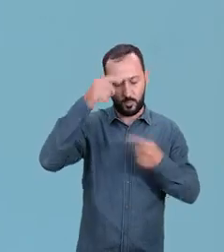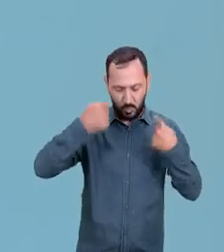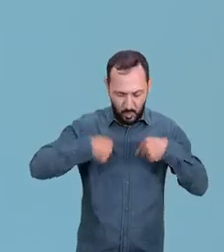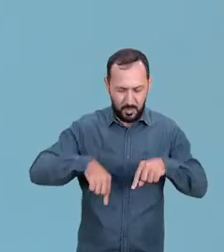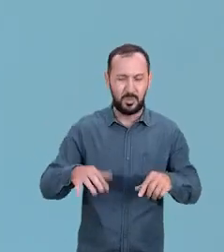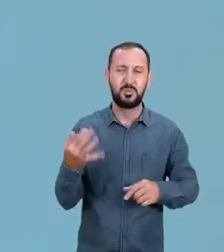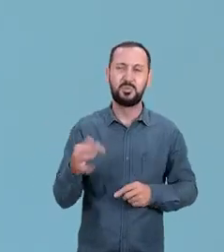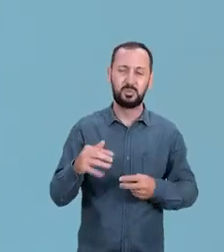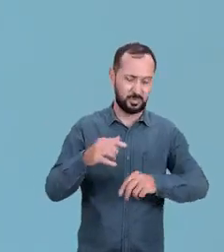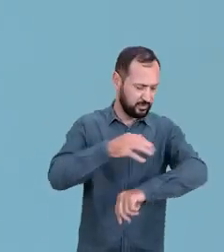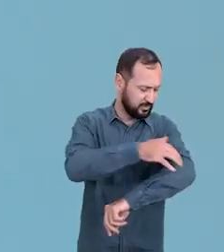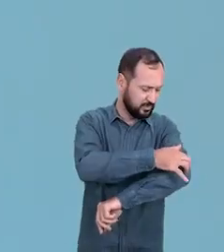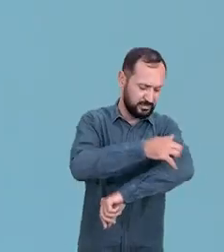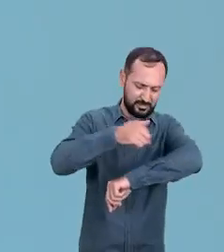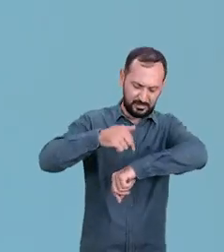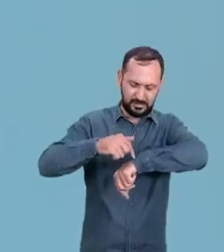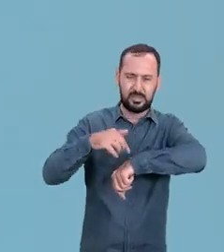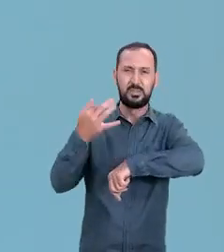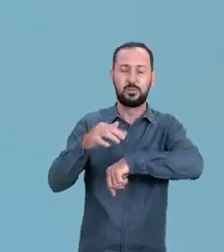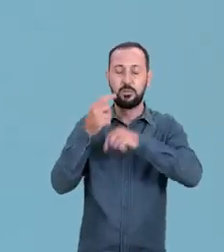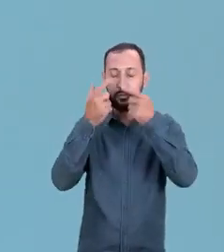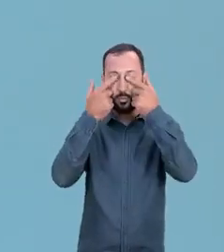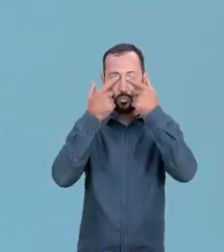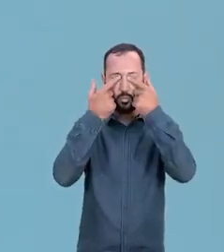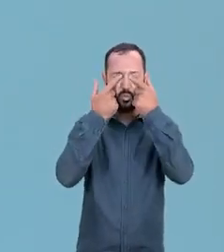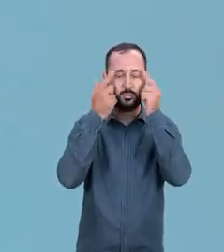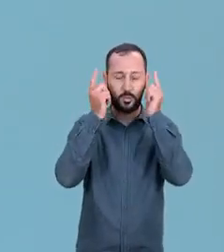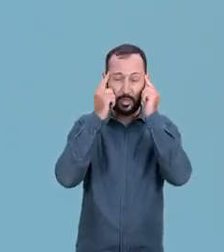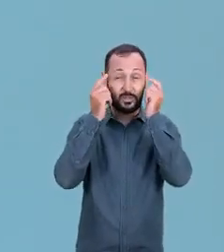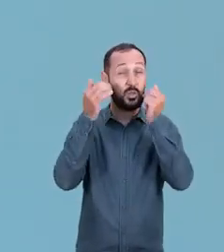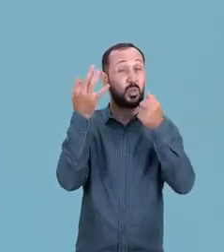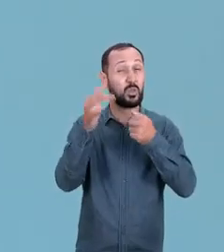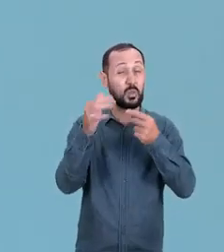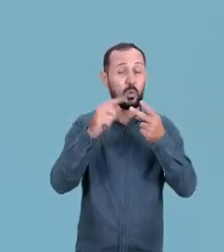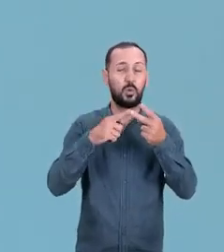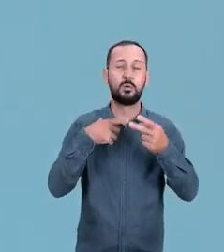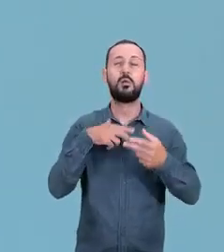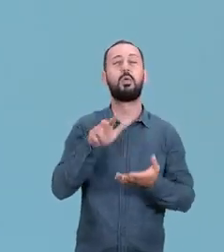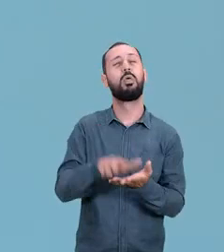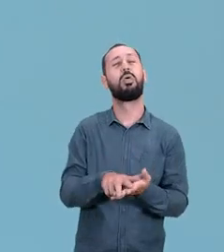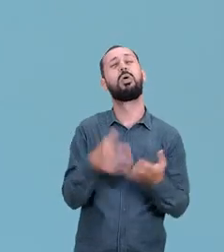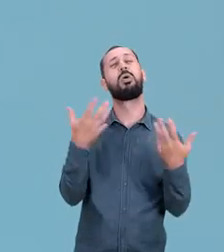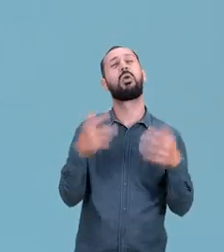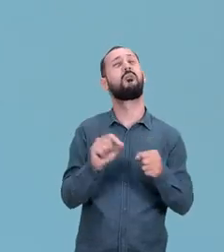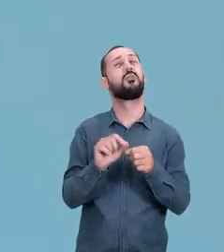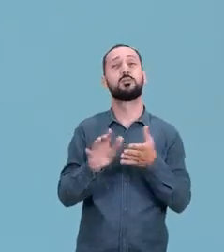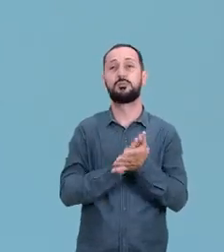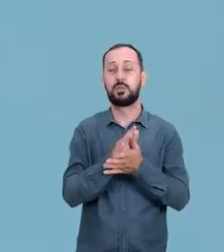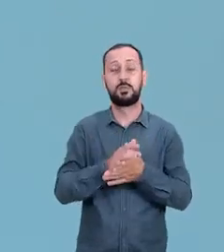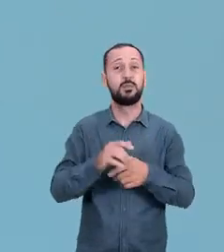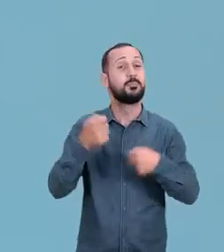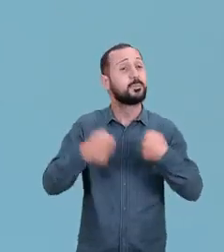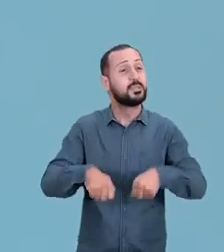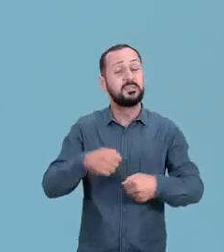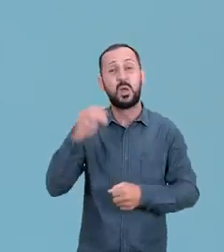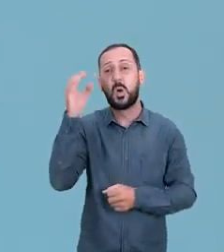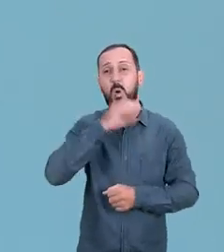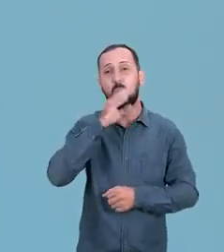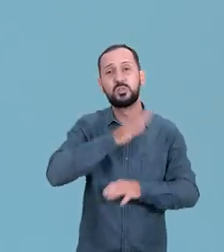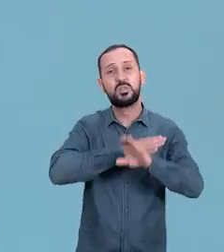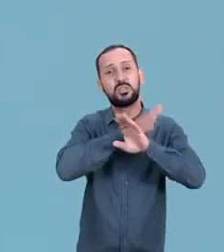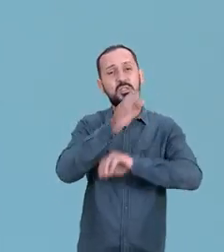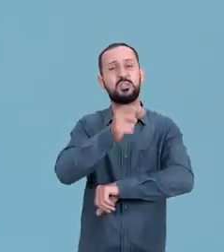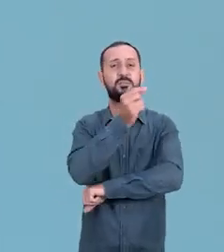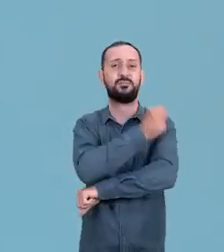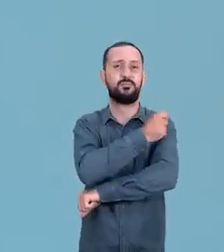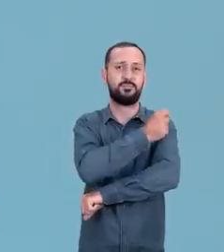corpo, dor articular, dor atrás dos olhos, mancha do corpo, prostração, você tem que procurar imediatamente o serviço